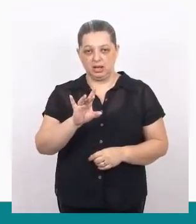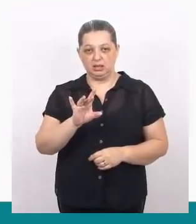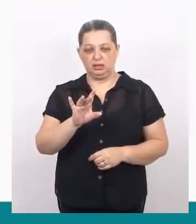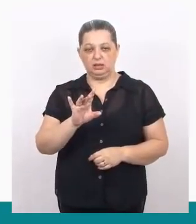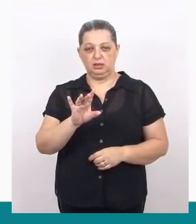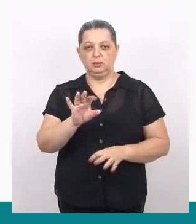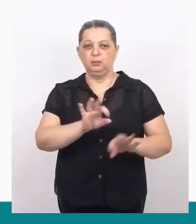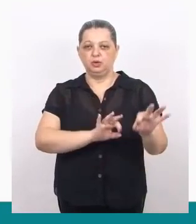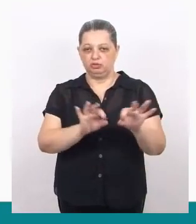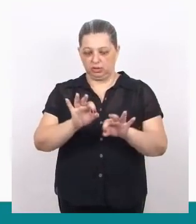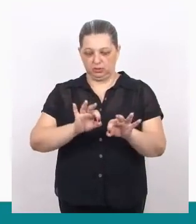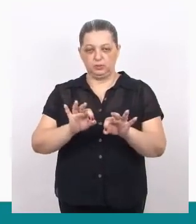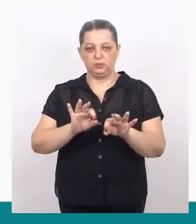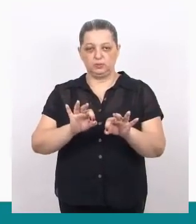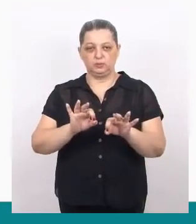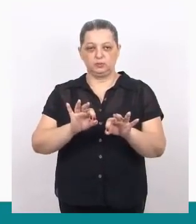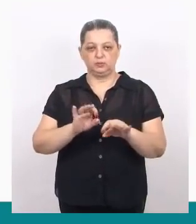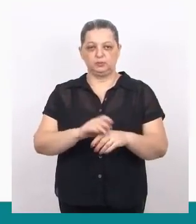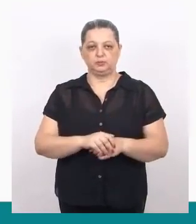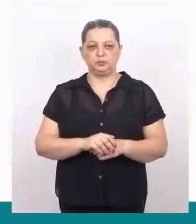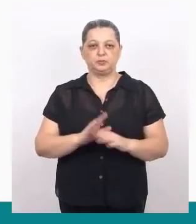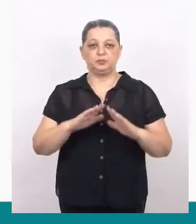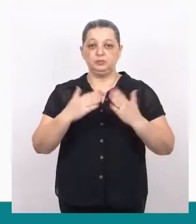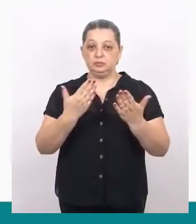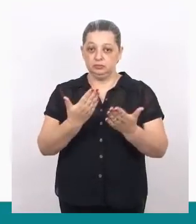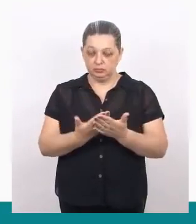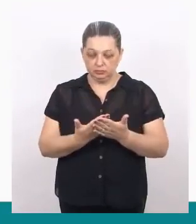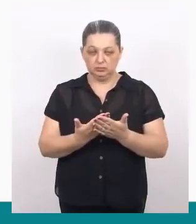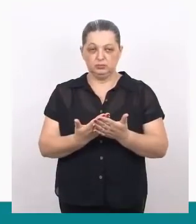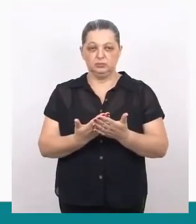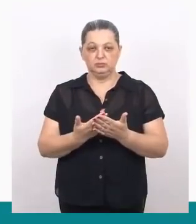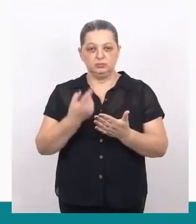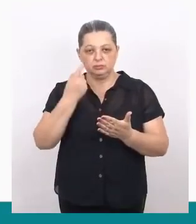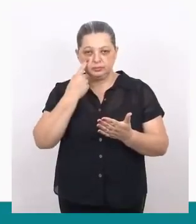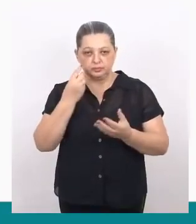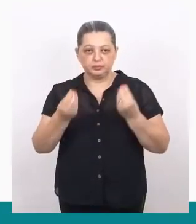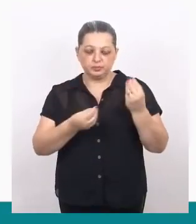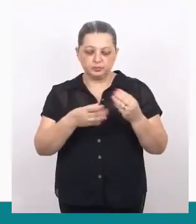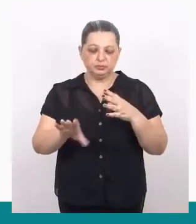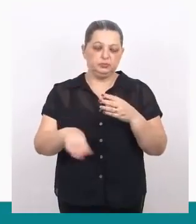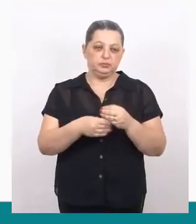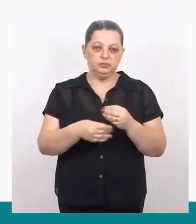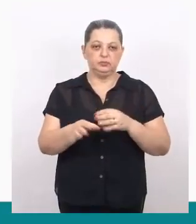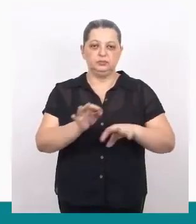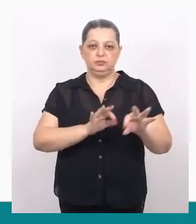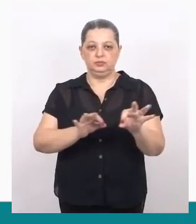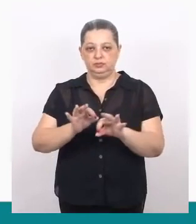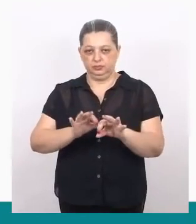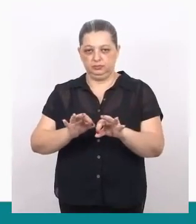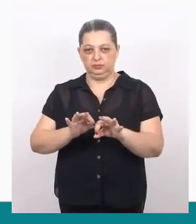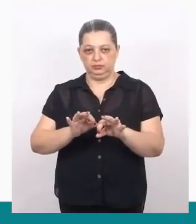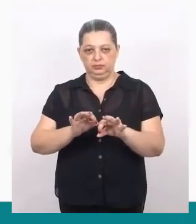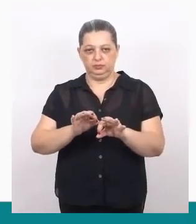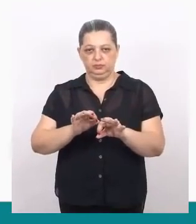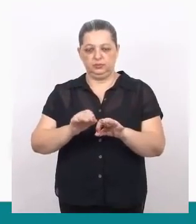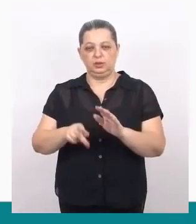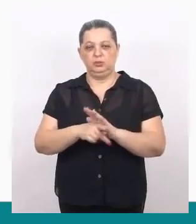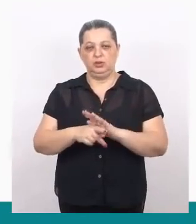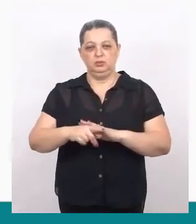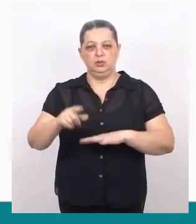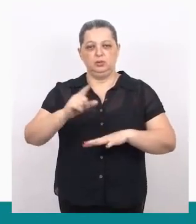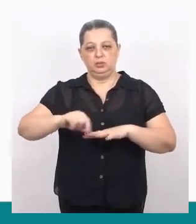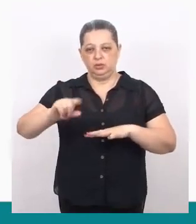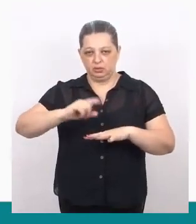cada um dos projetos, a escola observe os requisitos para essa atribuição. Então, para a TEC tem questões específicas,